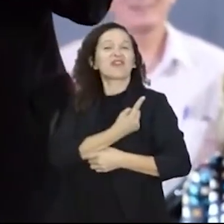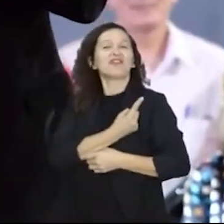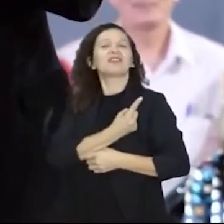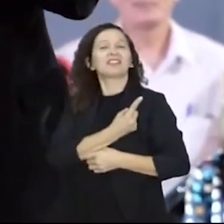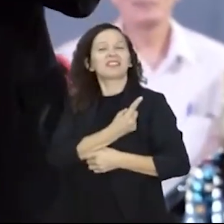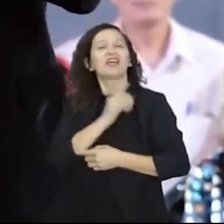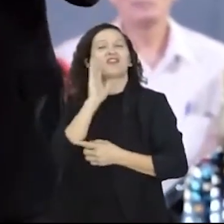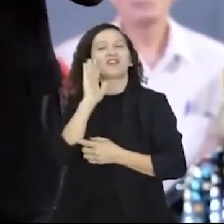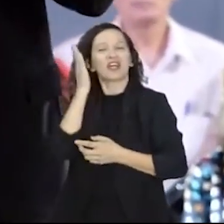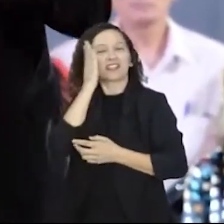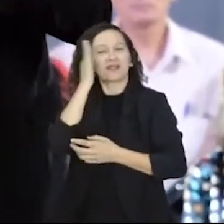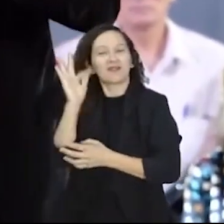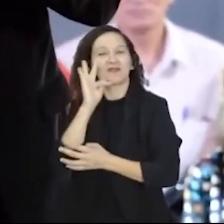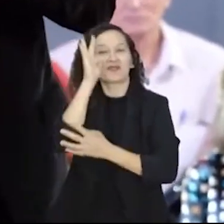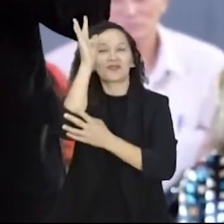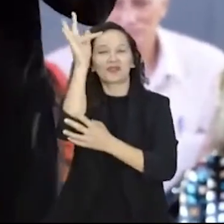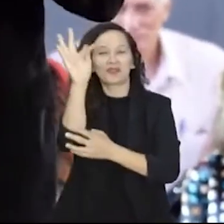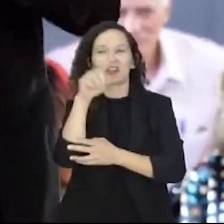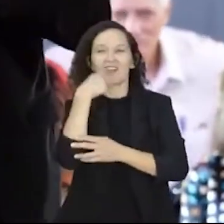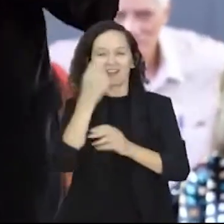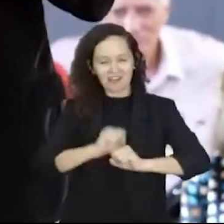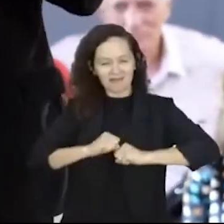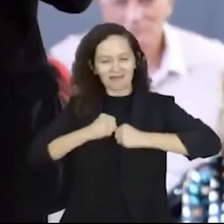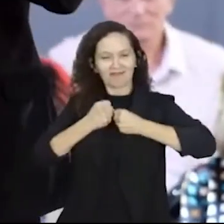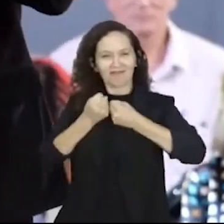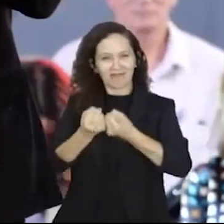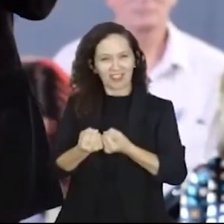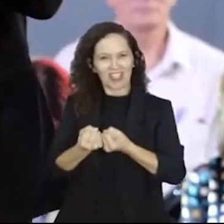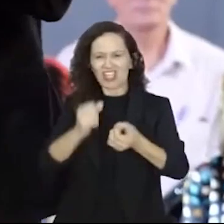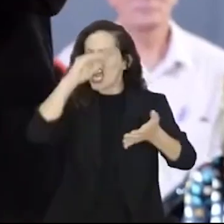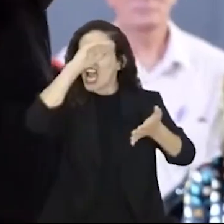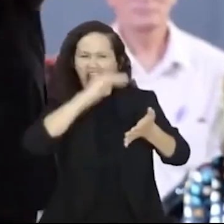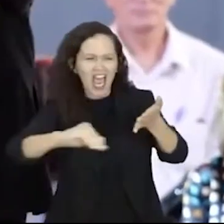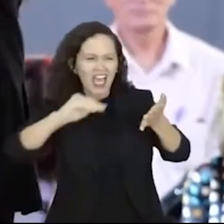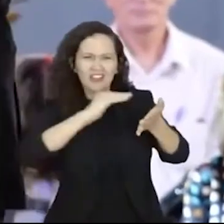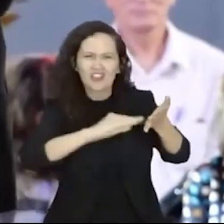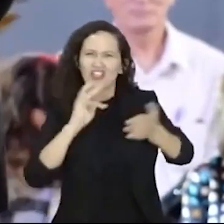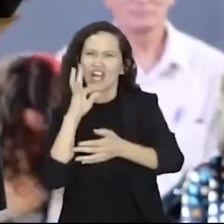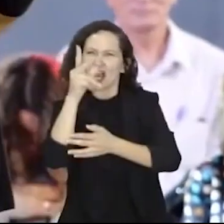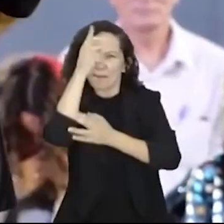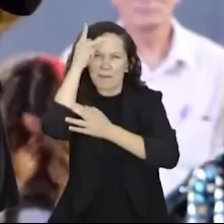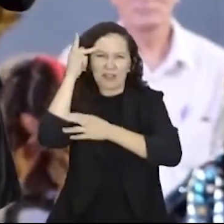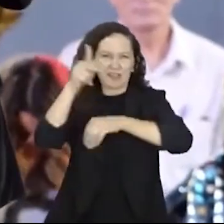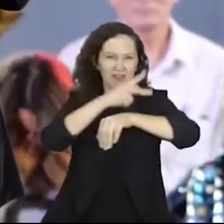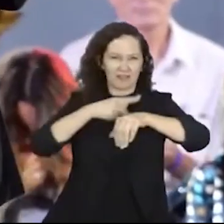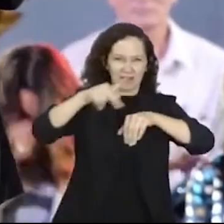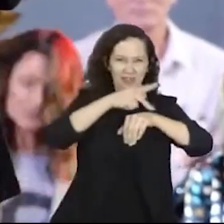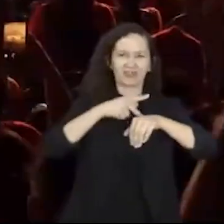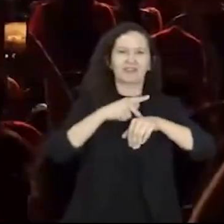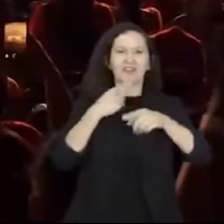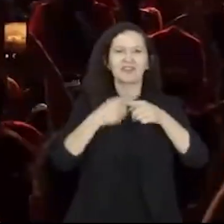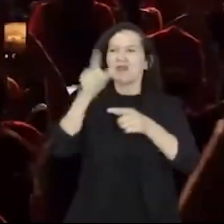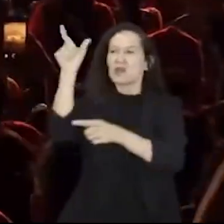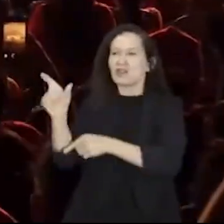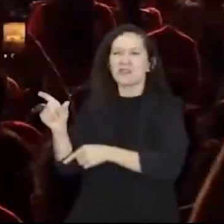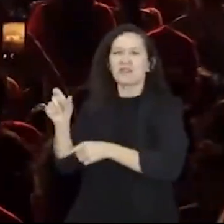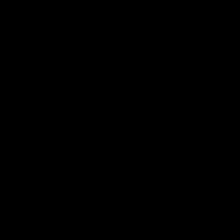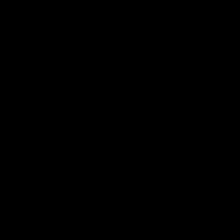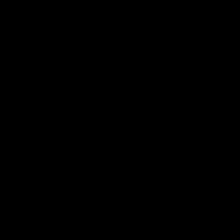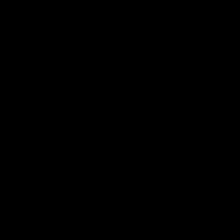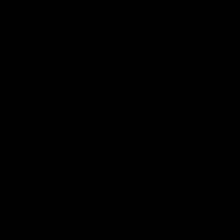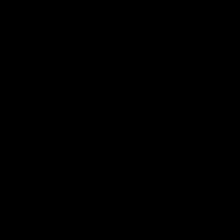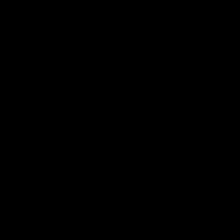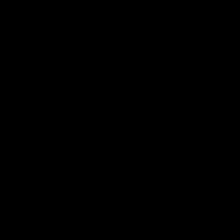estamos dispostos a varrer essa gente desse país, porque essa gente destruiu o Brasil. Eu